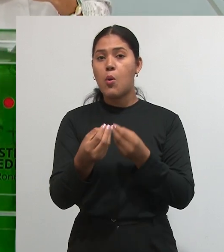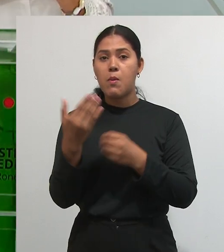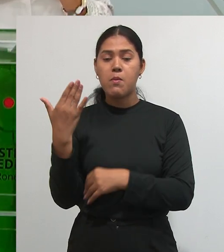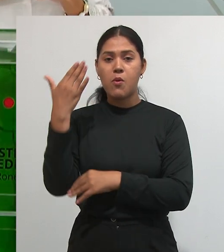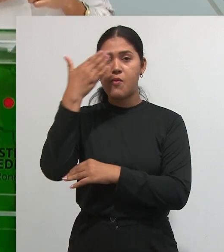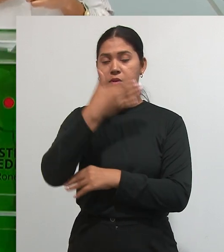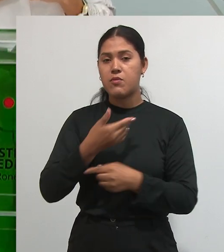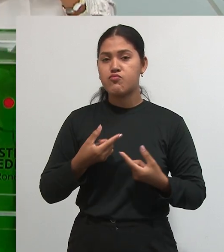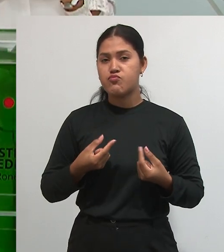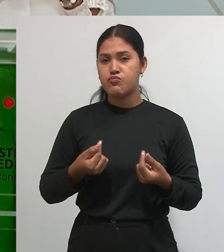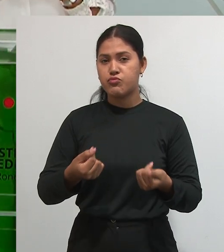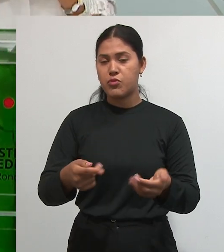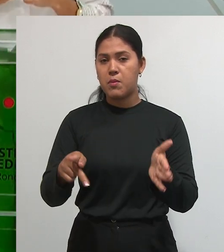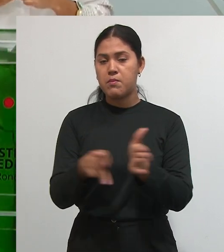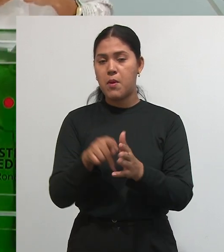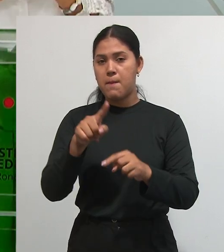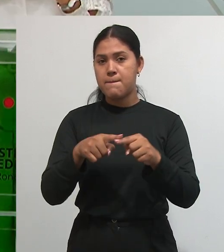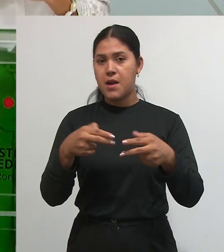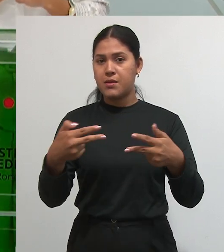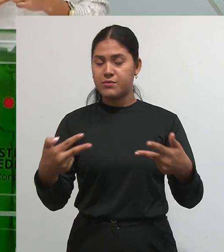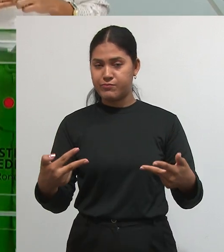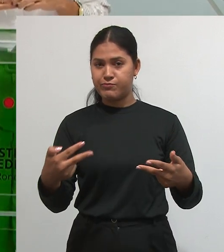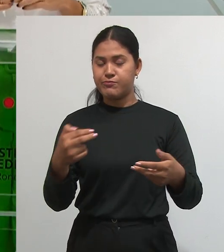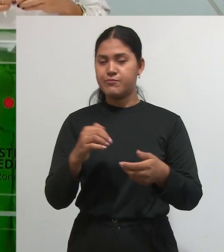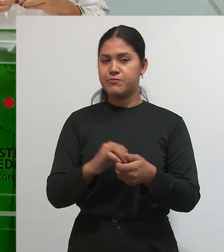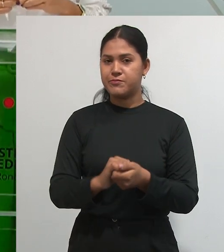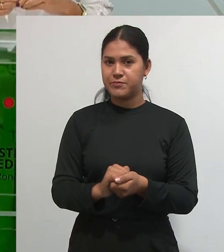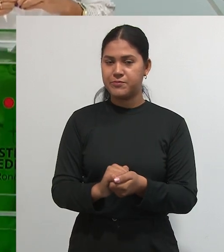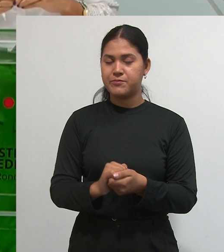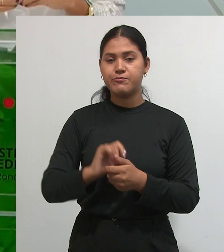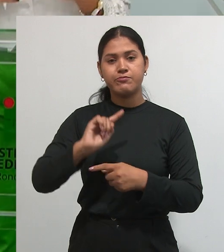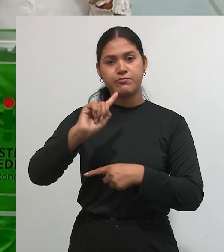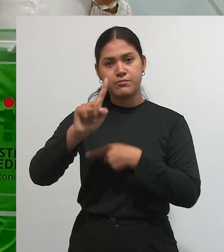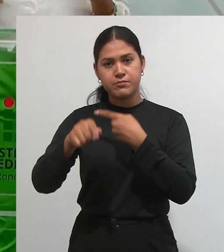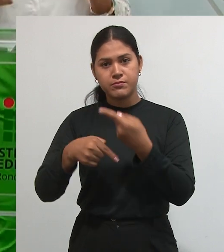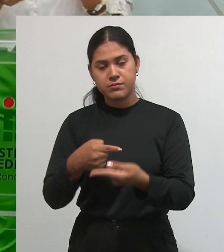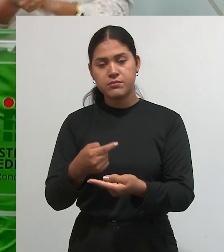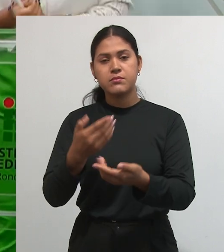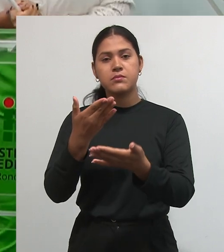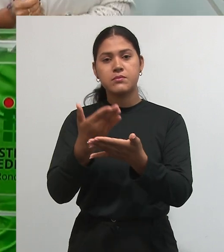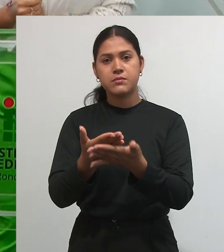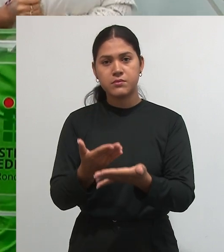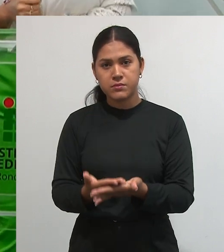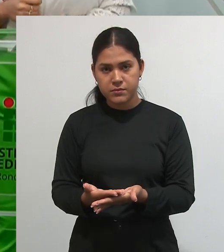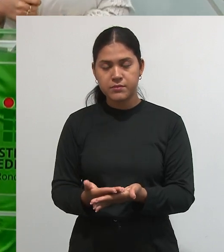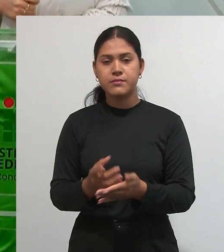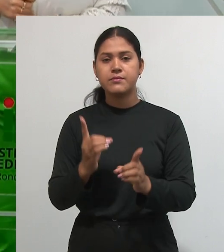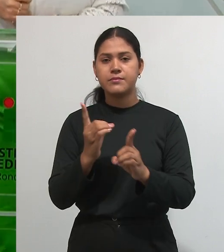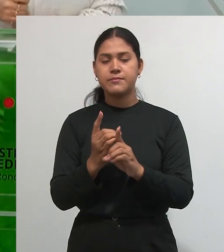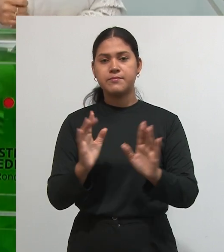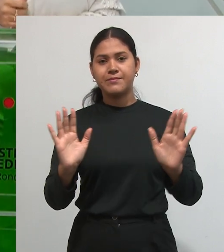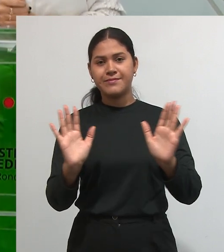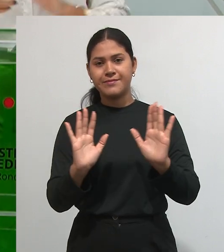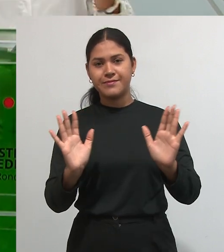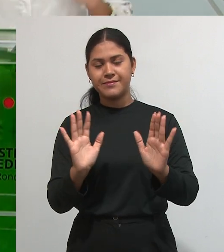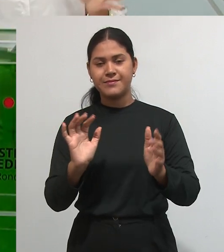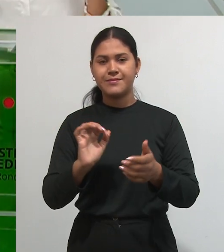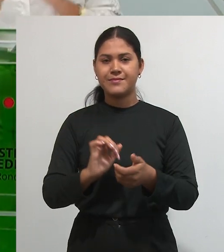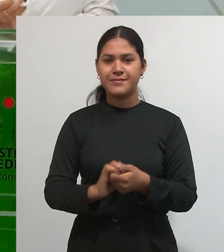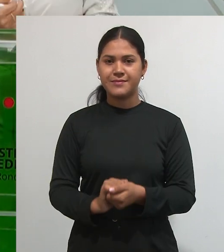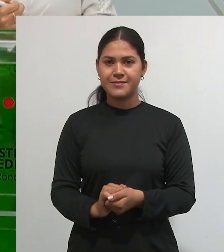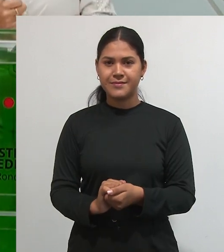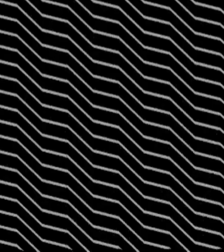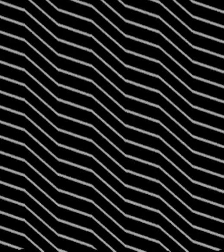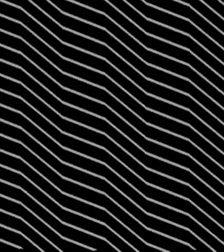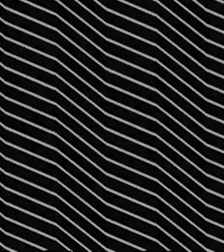de variações patrimoniais, tá? Então, nos vemos na próxima aula e tchau, tchau.